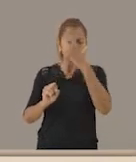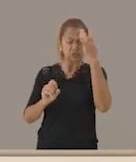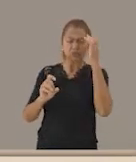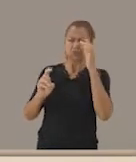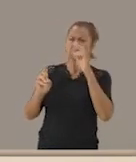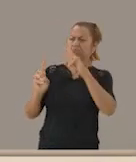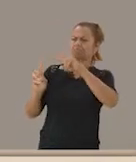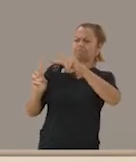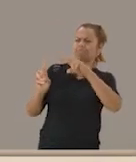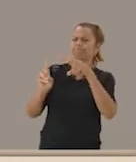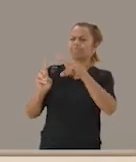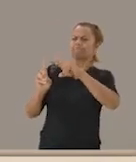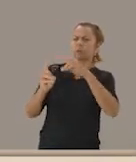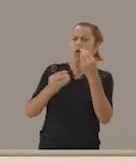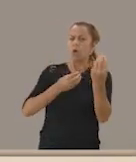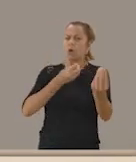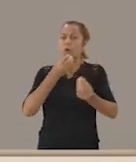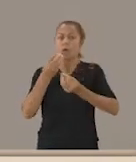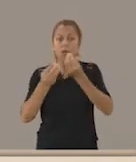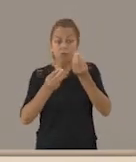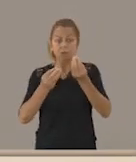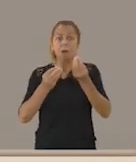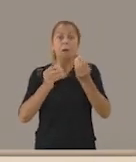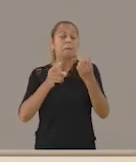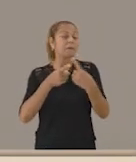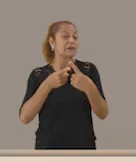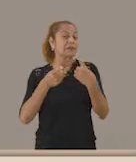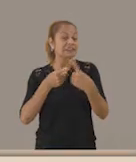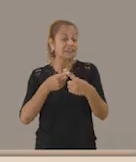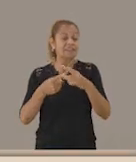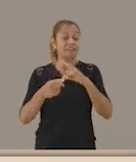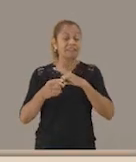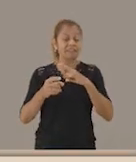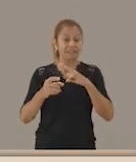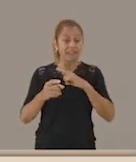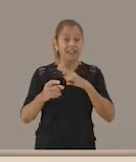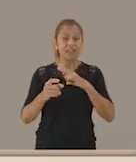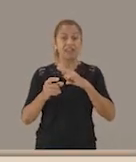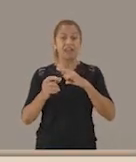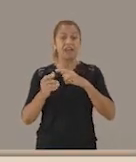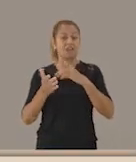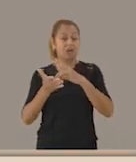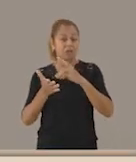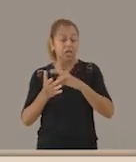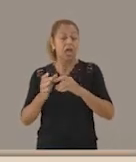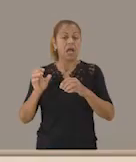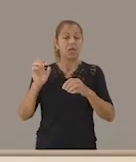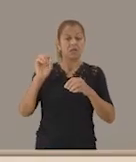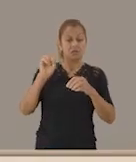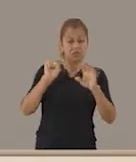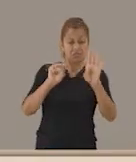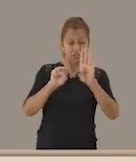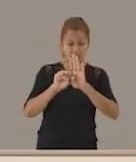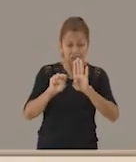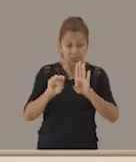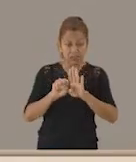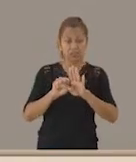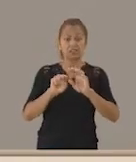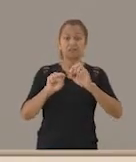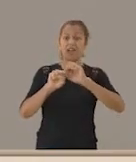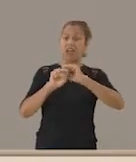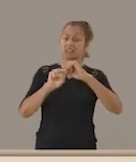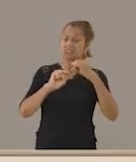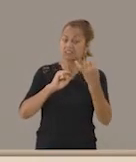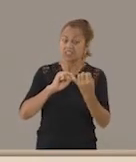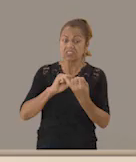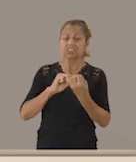lexicais usados, o nosso vocabulário, substantivos, adjetivos, verbos e advérbios,